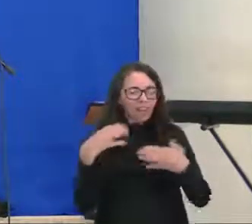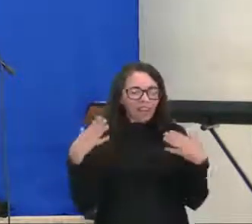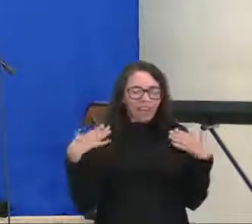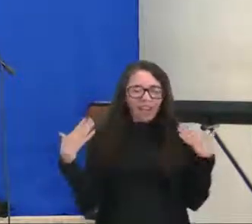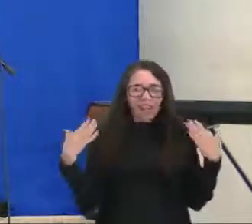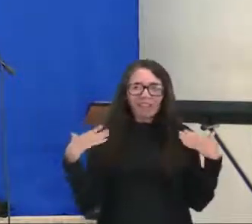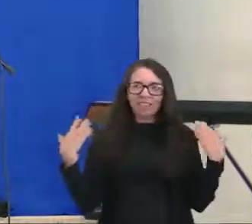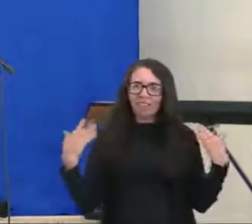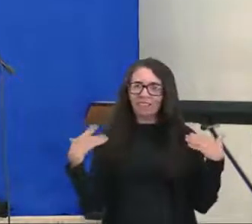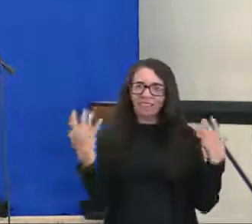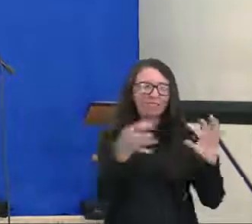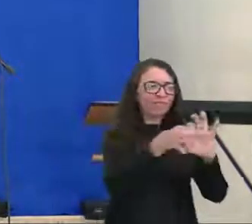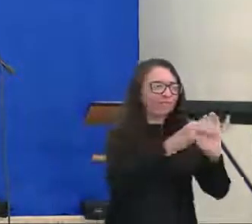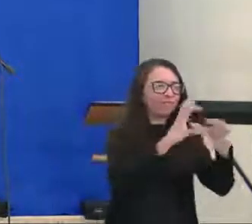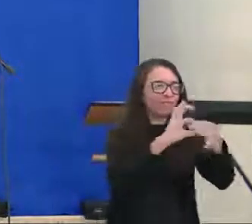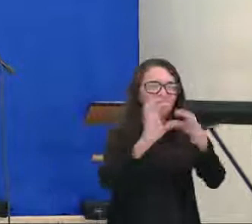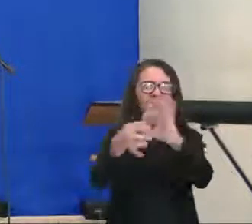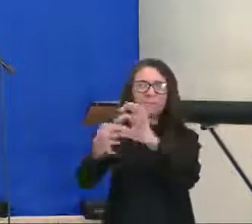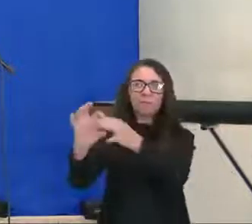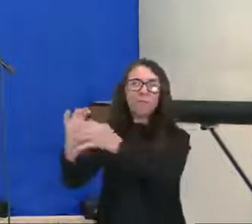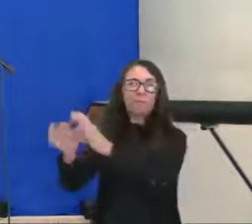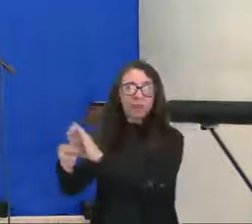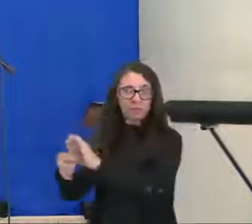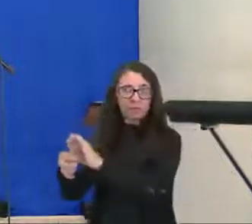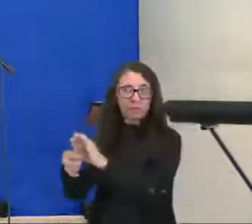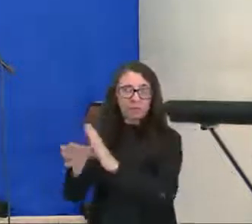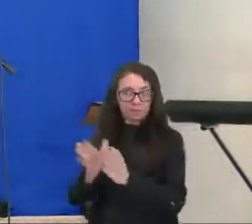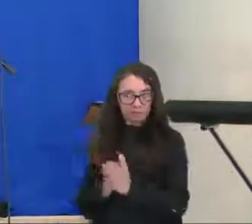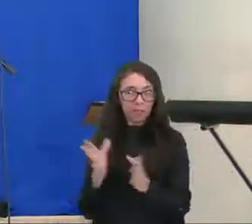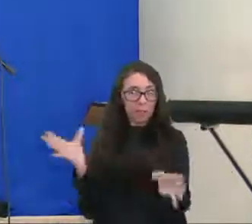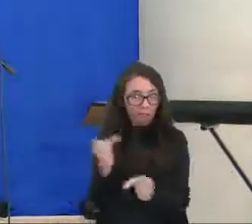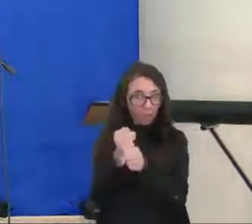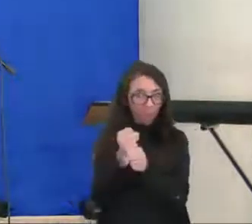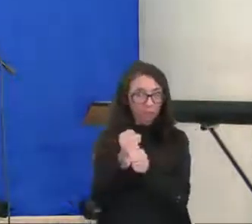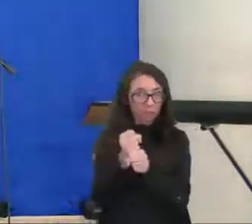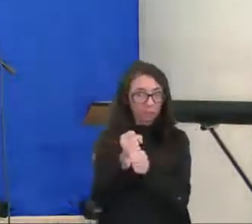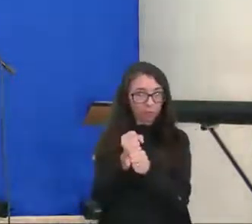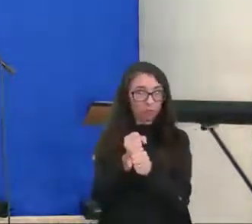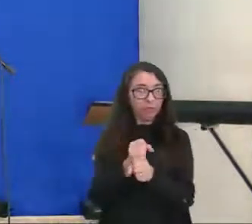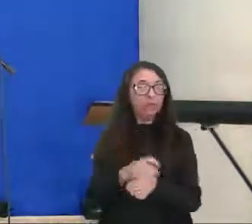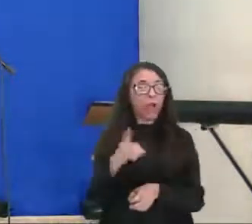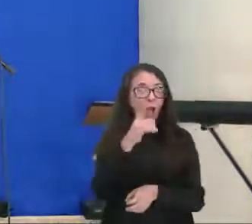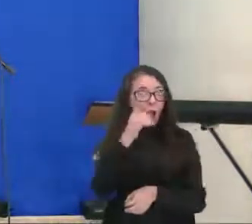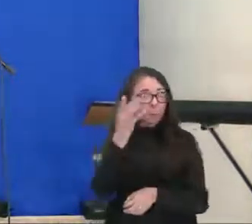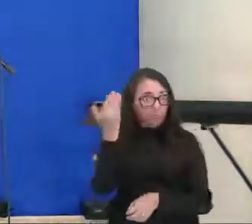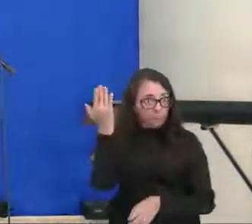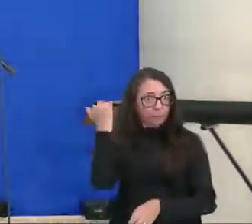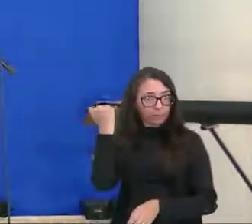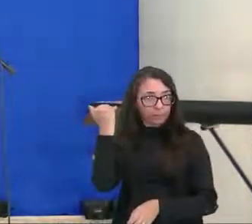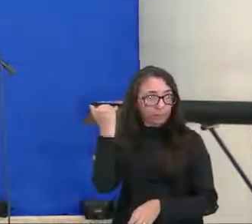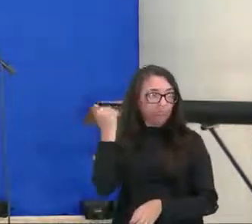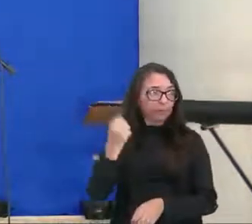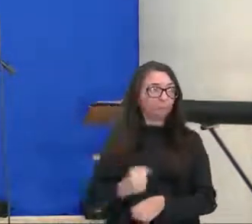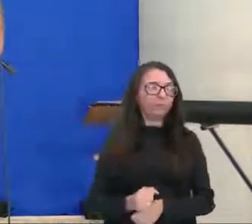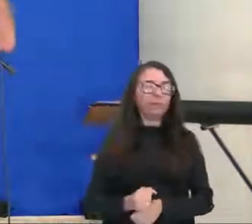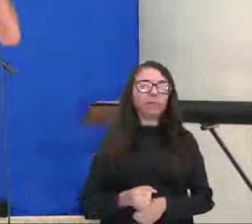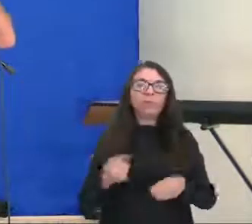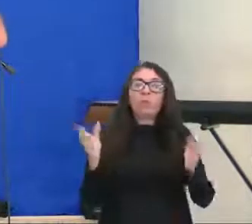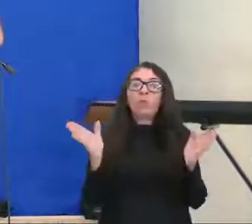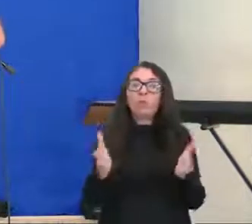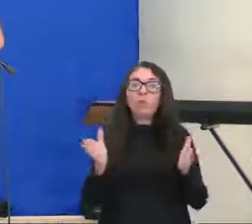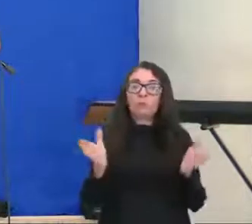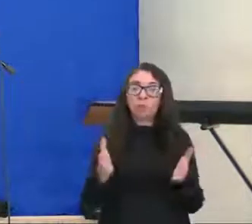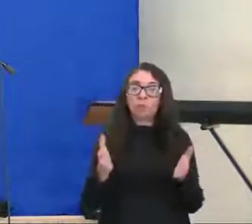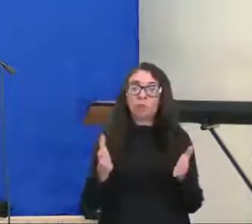e falamos isso na aula passada. Na aula de hoje, amados, qual que vai ser a nossa introdução? O que nós vamos falar,